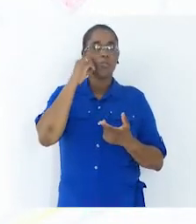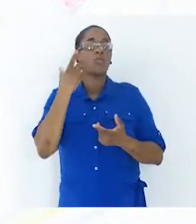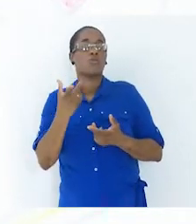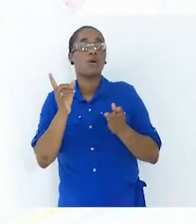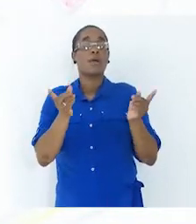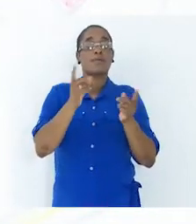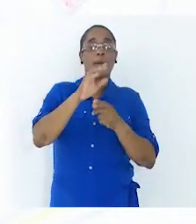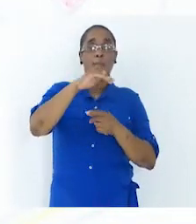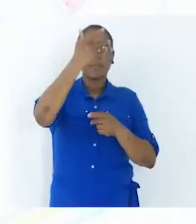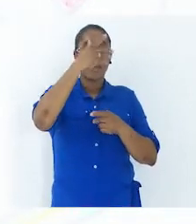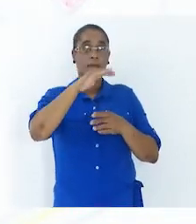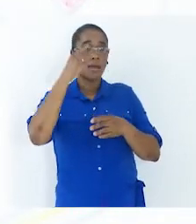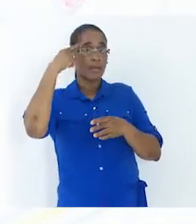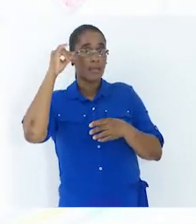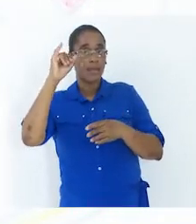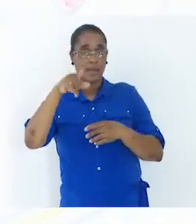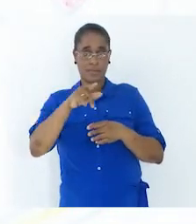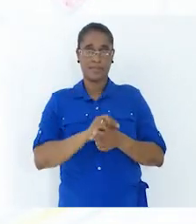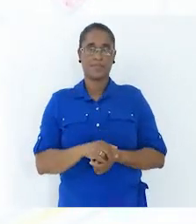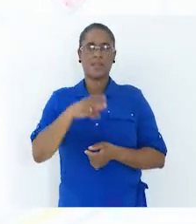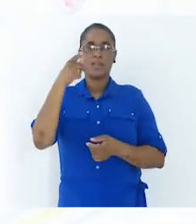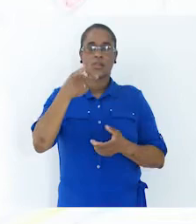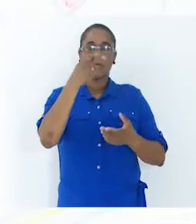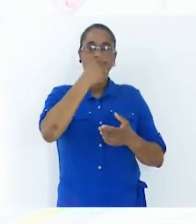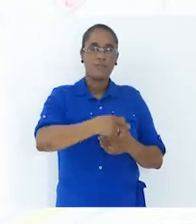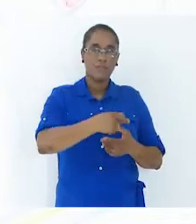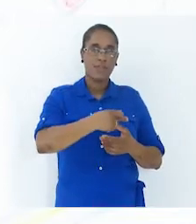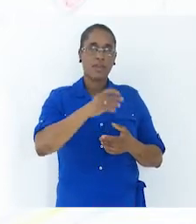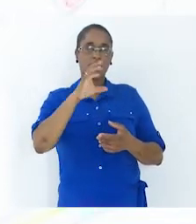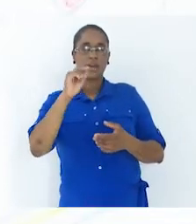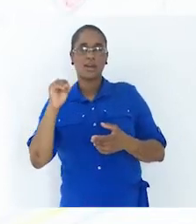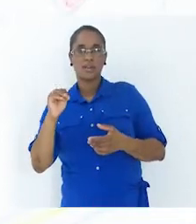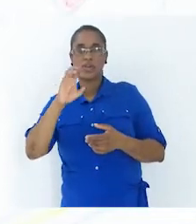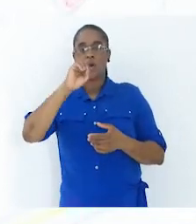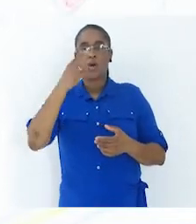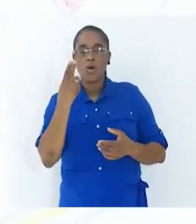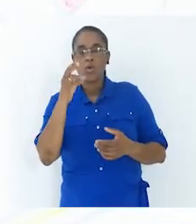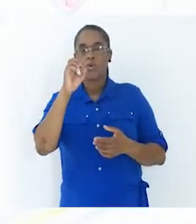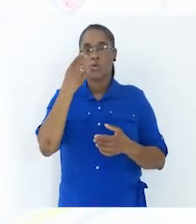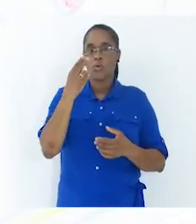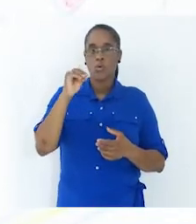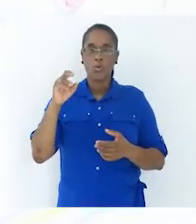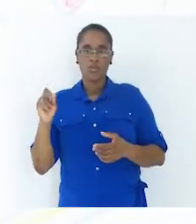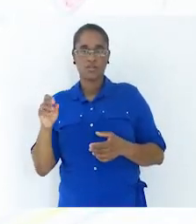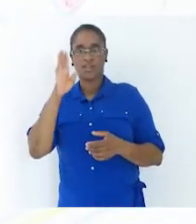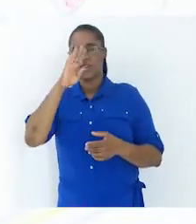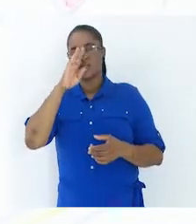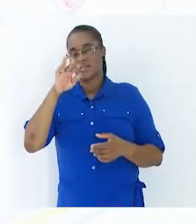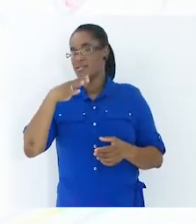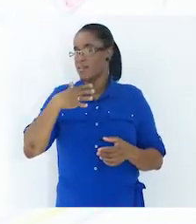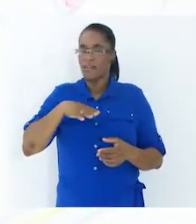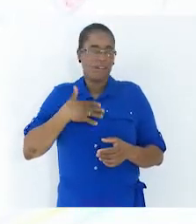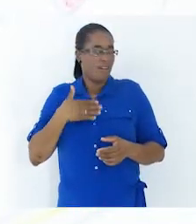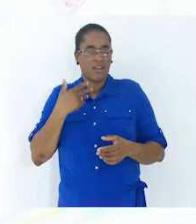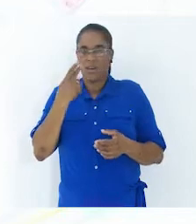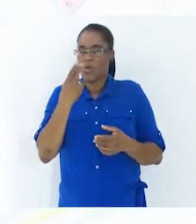ideia, não é? Então, ficas ou usas. Se não queres usar, fica. Se